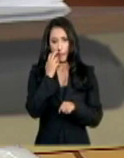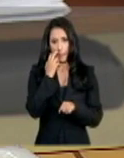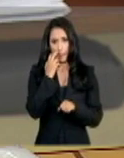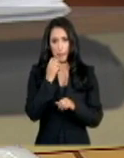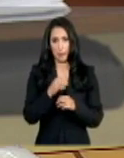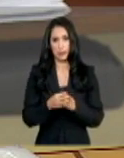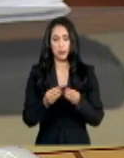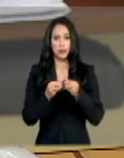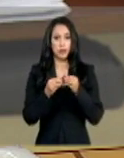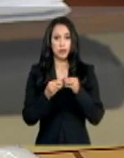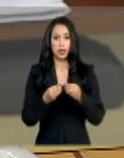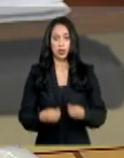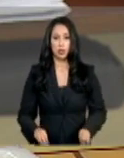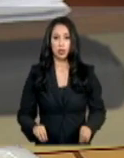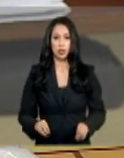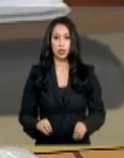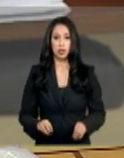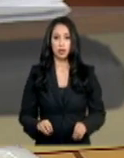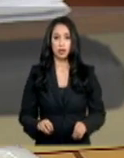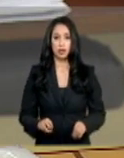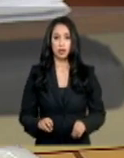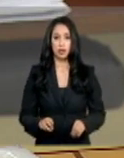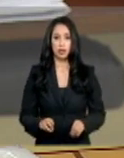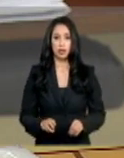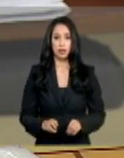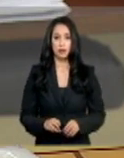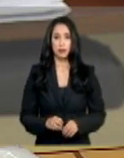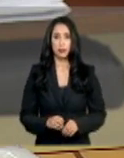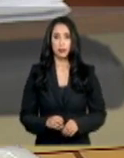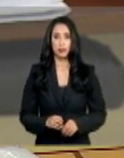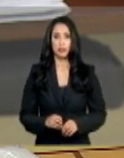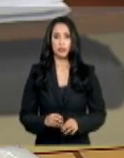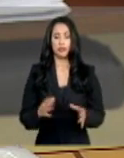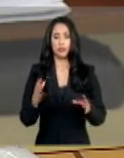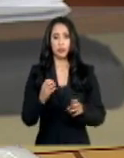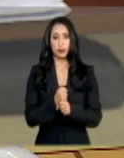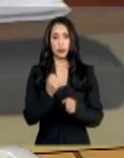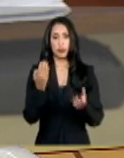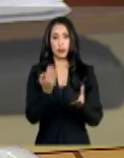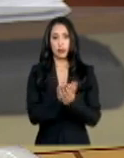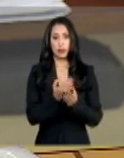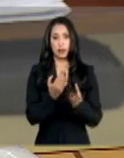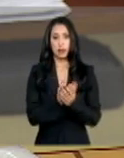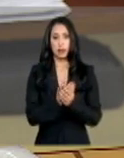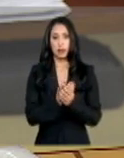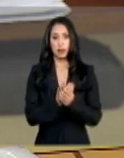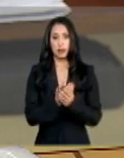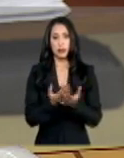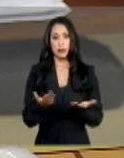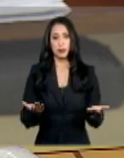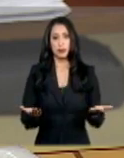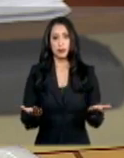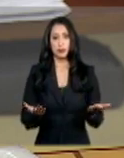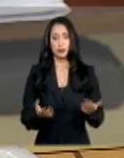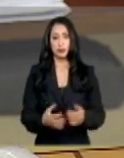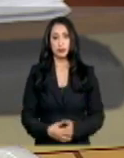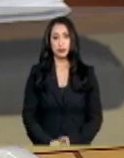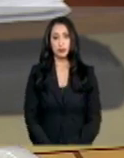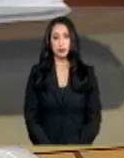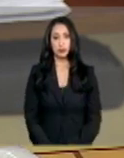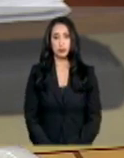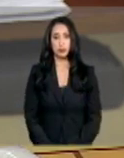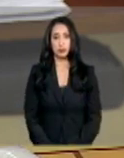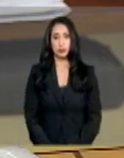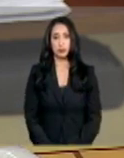prejudicando a jurisdição na área sensível que a